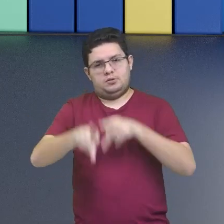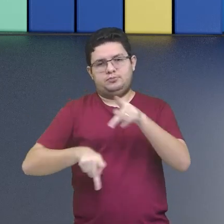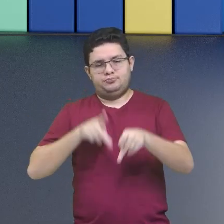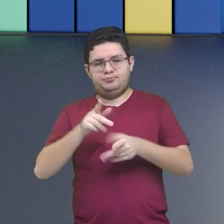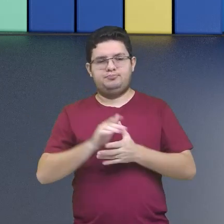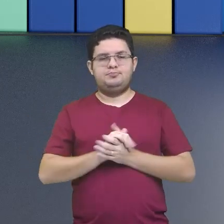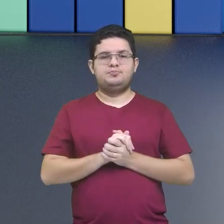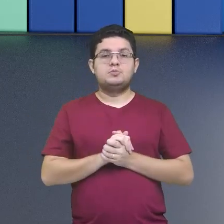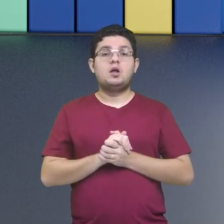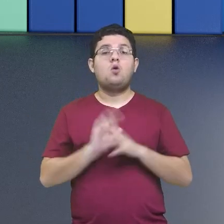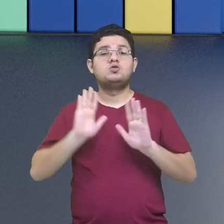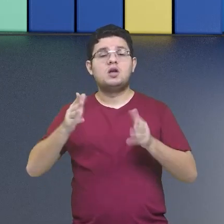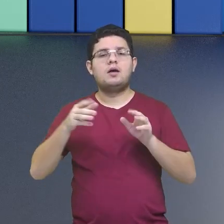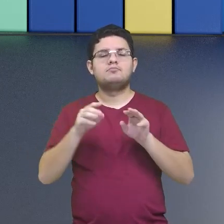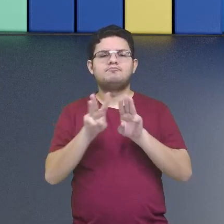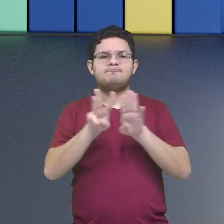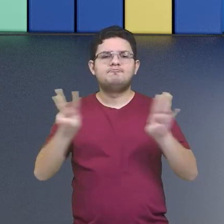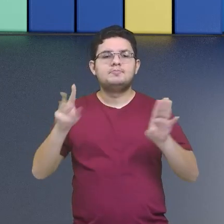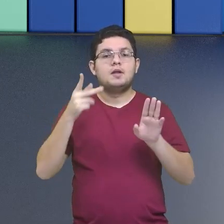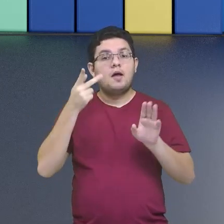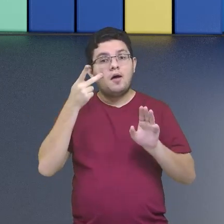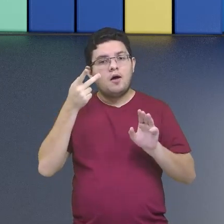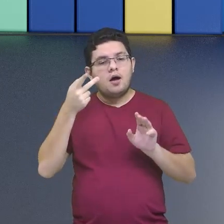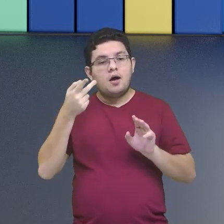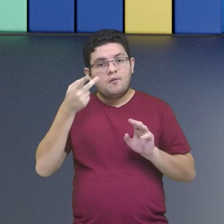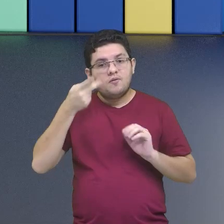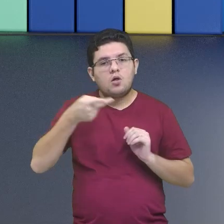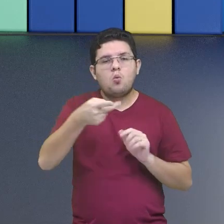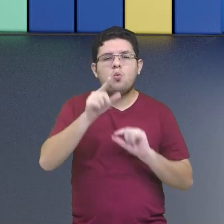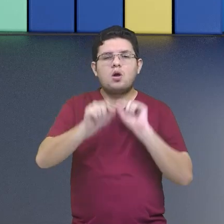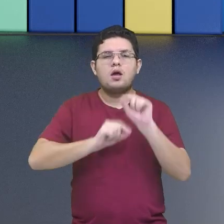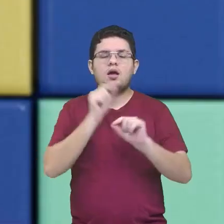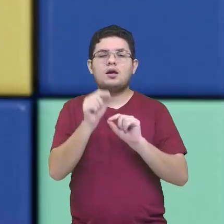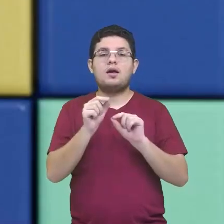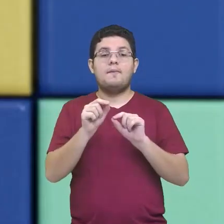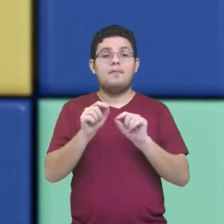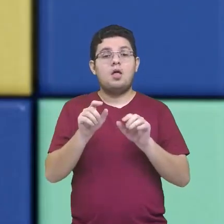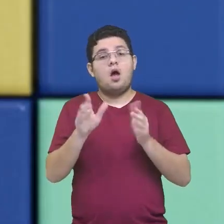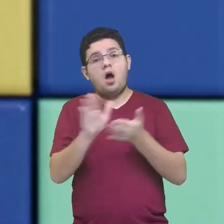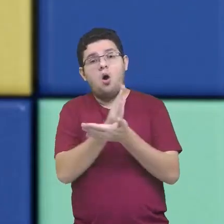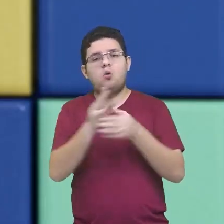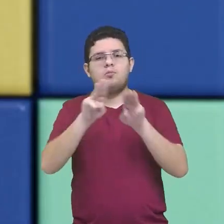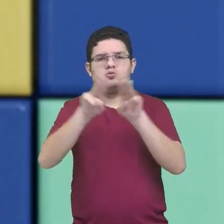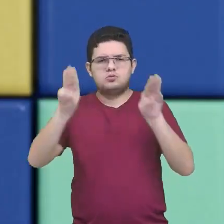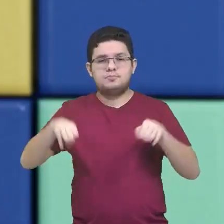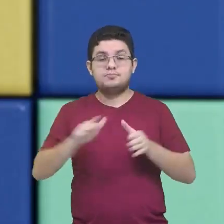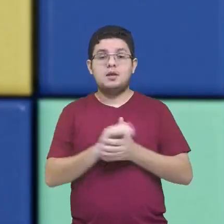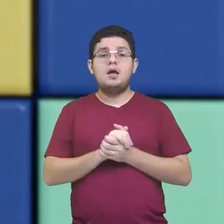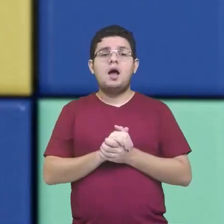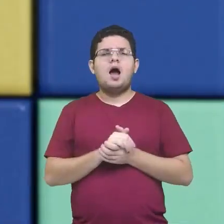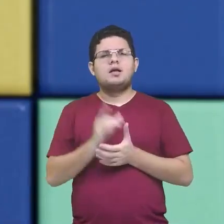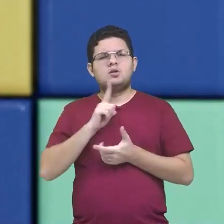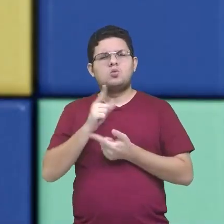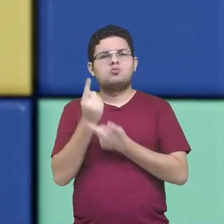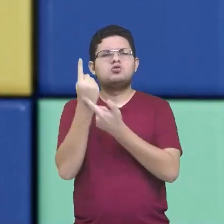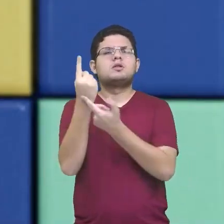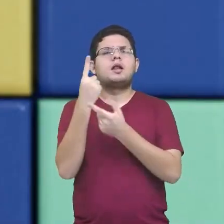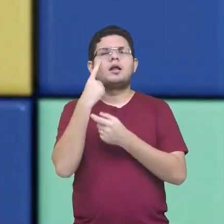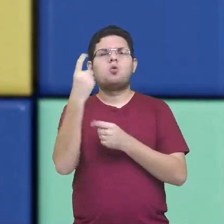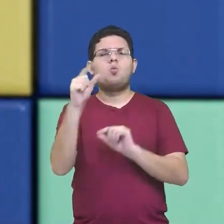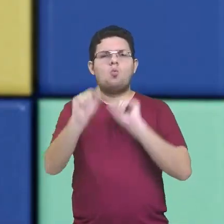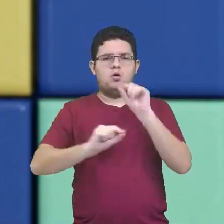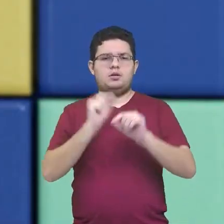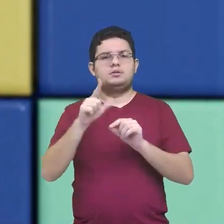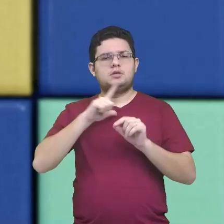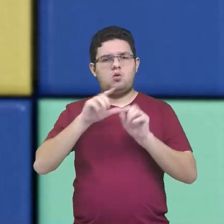alguns museus e uma coisa que eu trago interessante para vocês é o seguinte. Existe um site, não é, que ele é